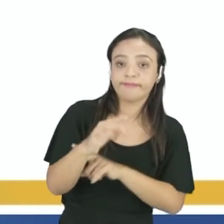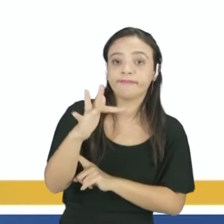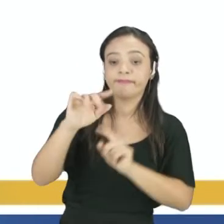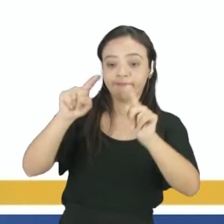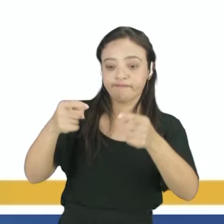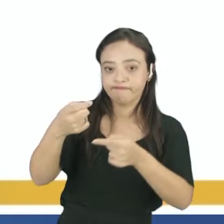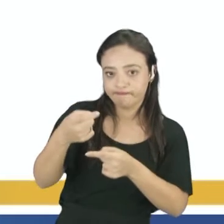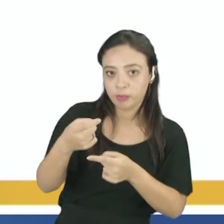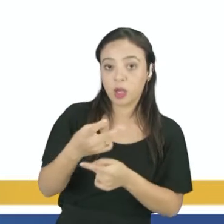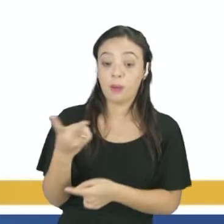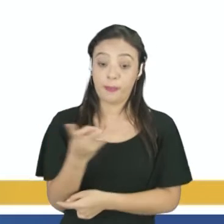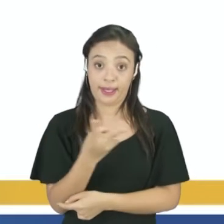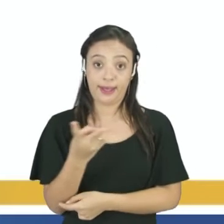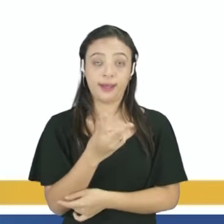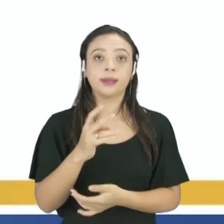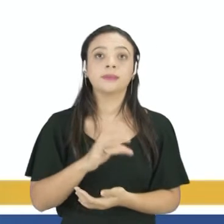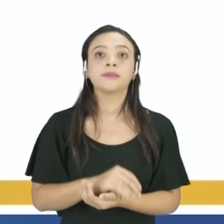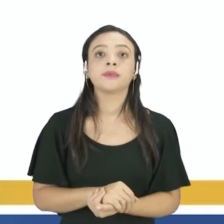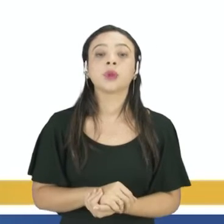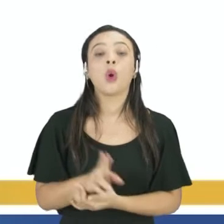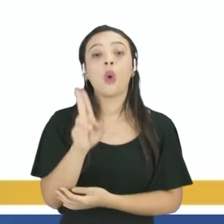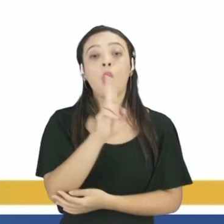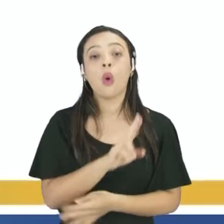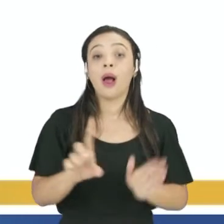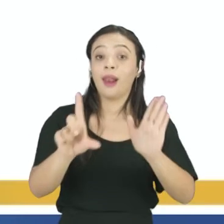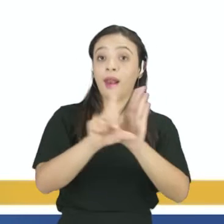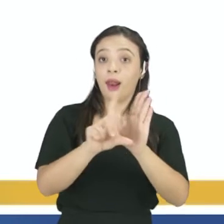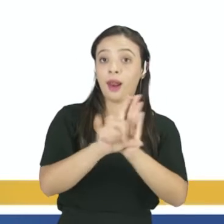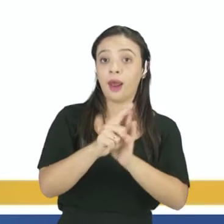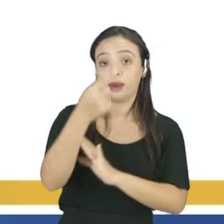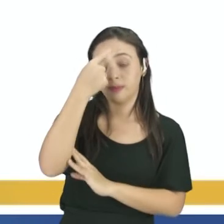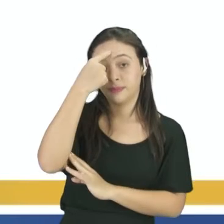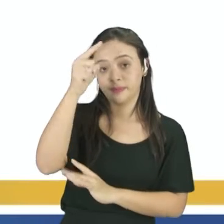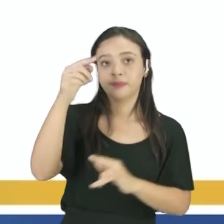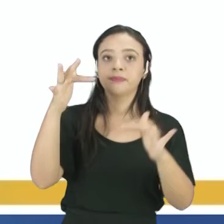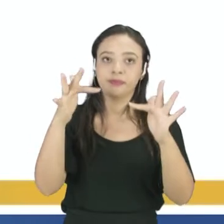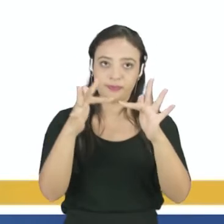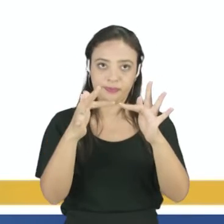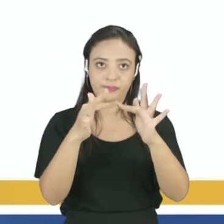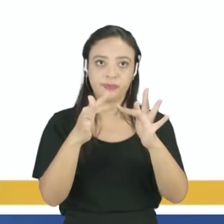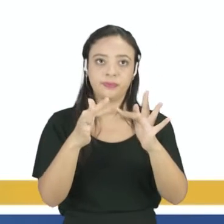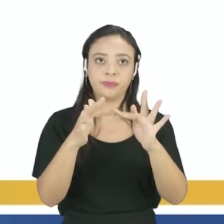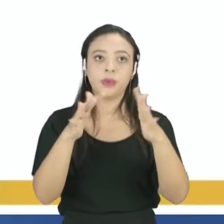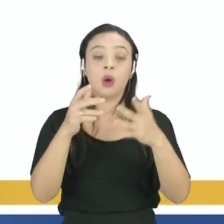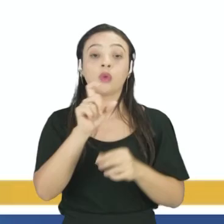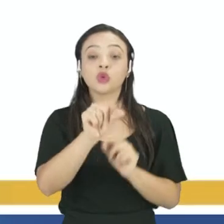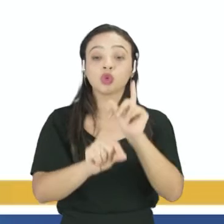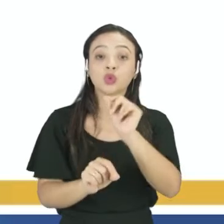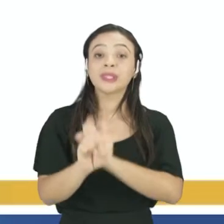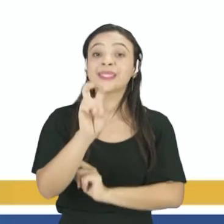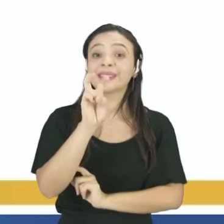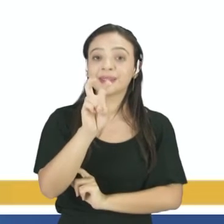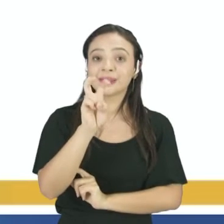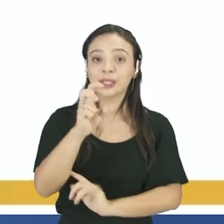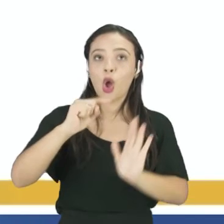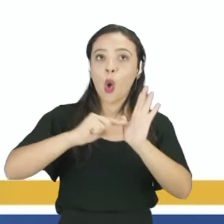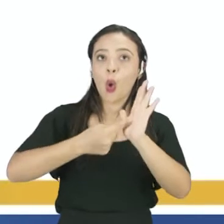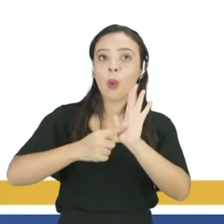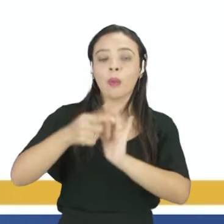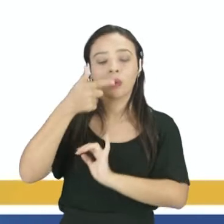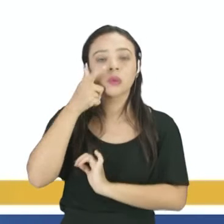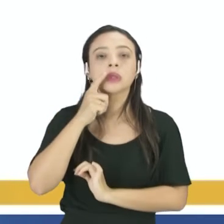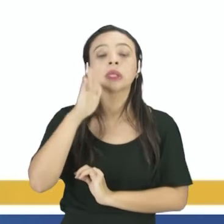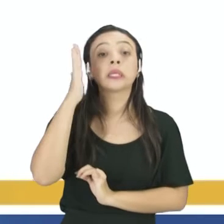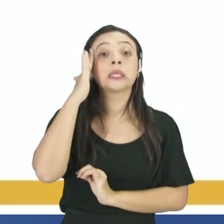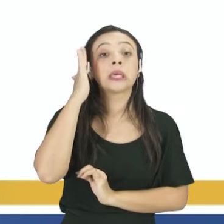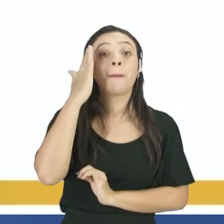par ordenados, de acordo com a lei de formação da função. Aqui eu vou escolher 5 pontos para a gente ter uma ideia